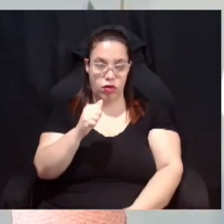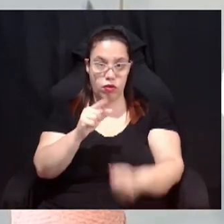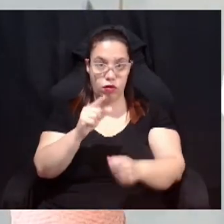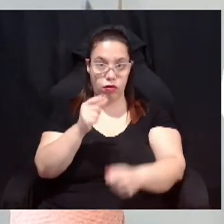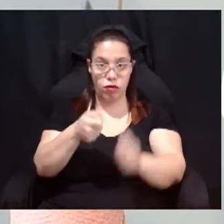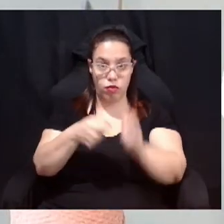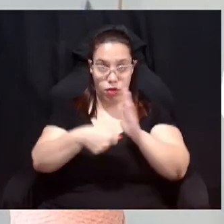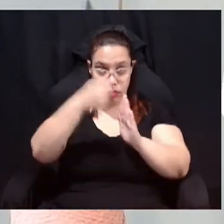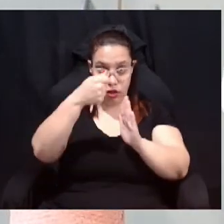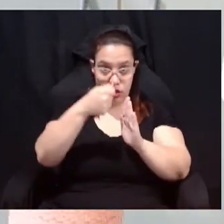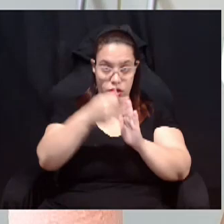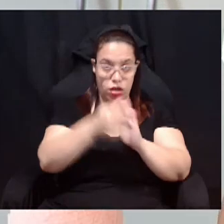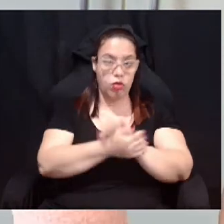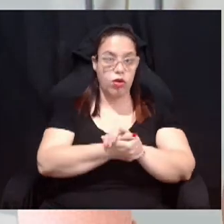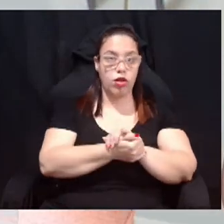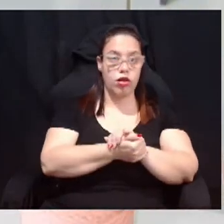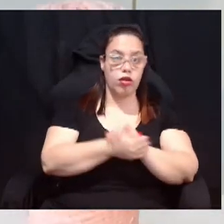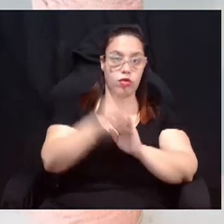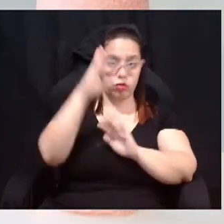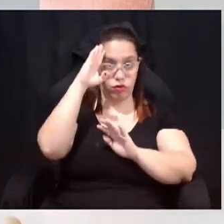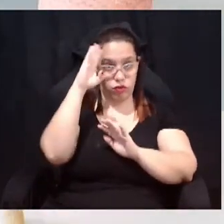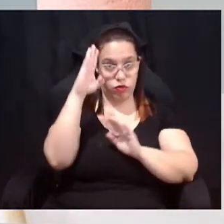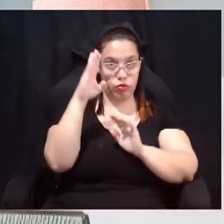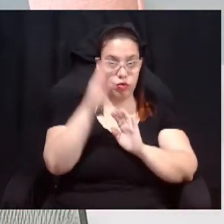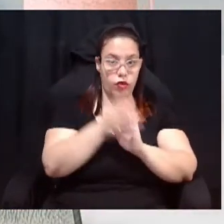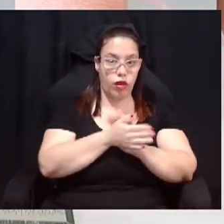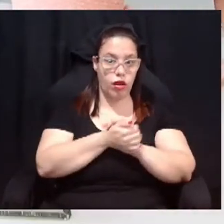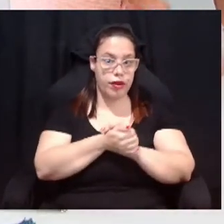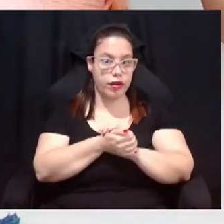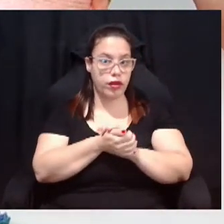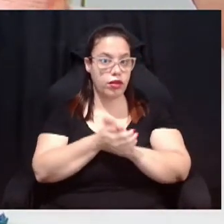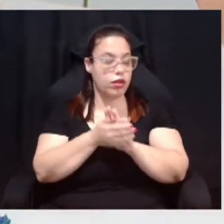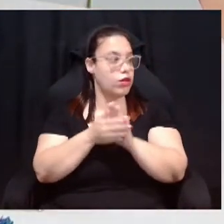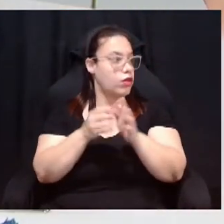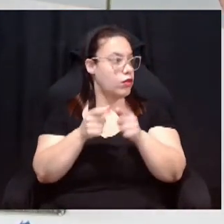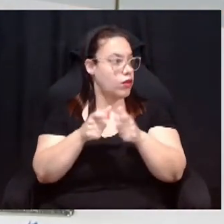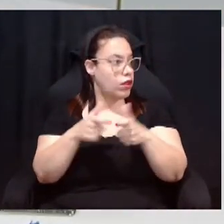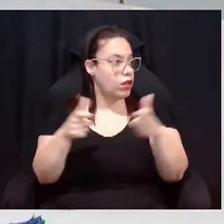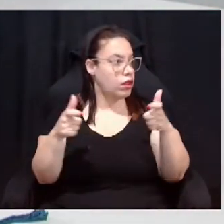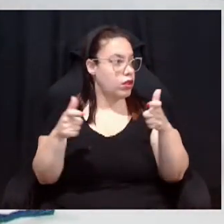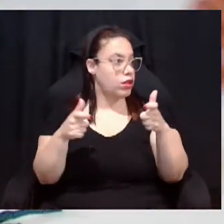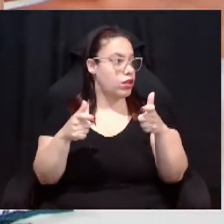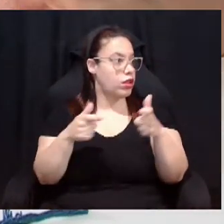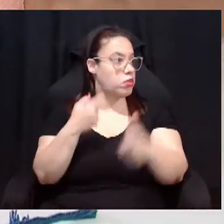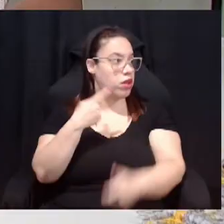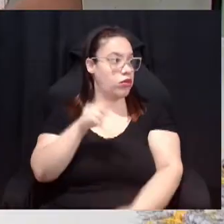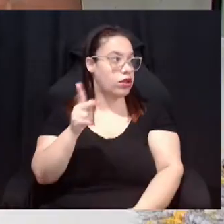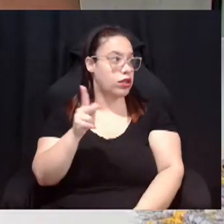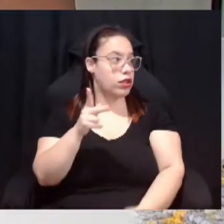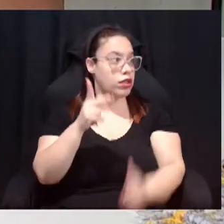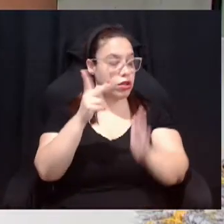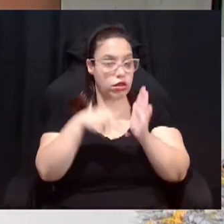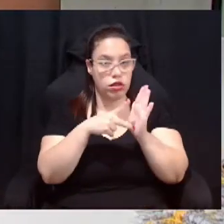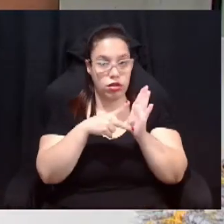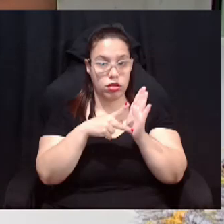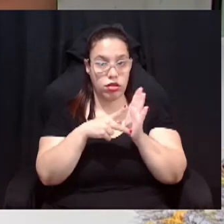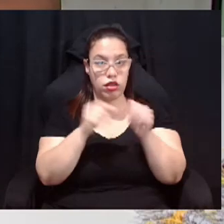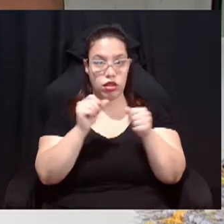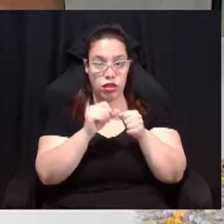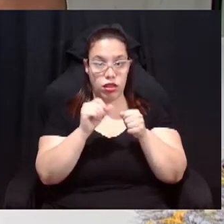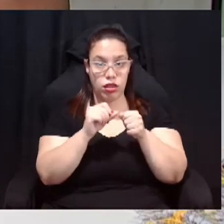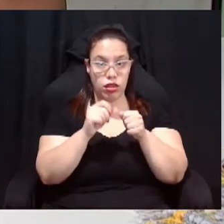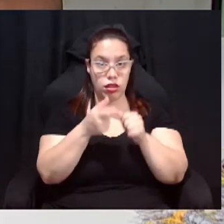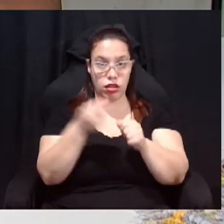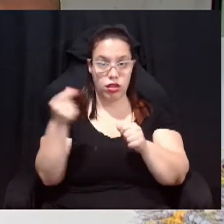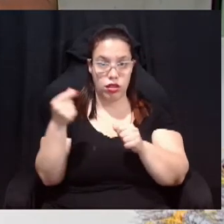desse material, principalmente se você for fazer em quantidade, tá? Se você estiver fazendo para você, o máximo que você vai fazer é tirar os excessos,